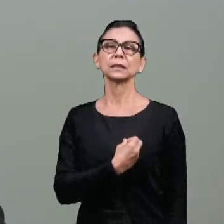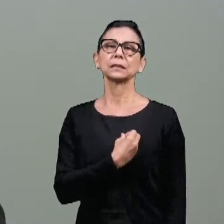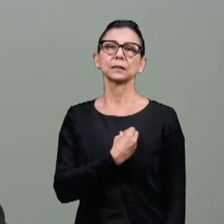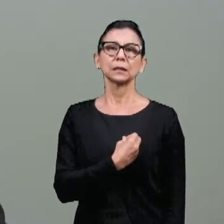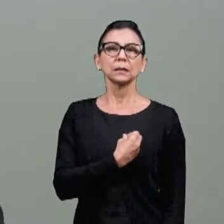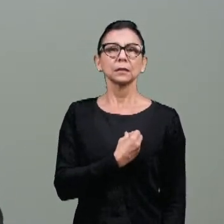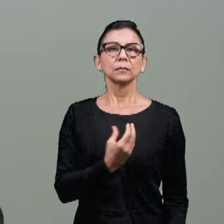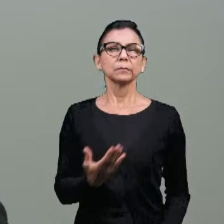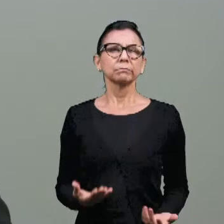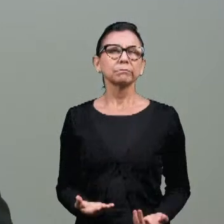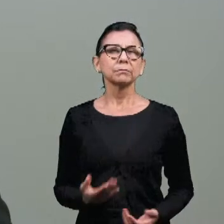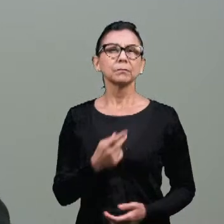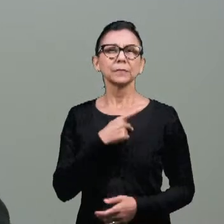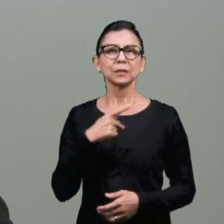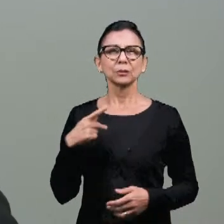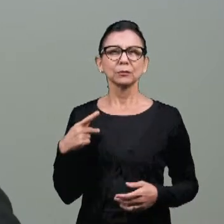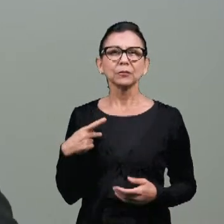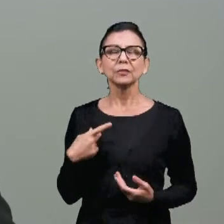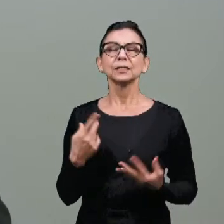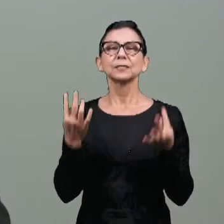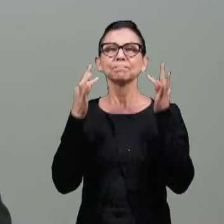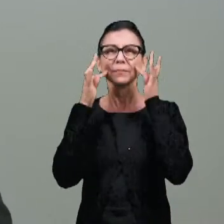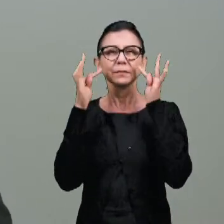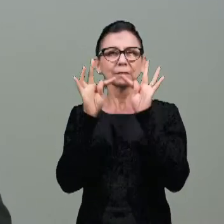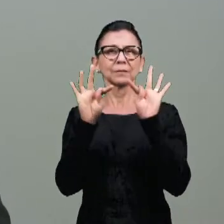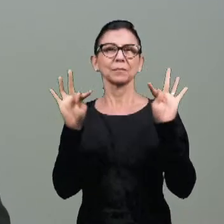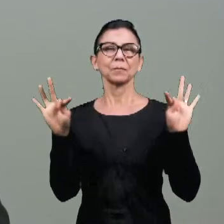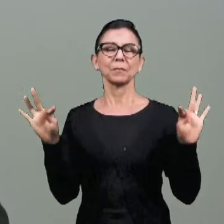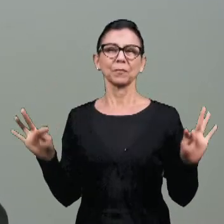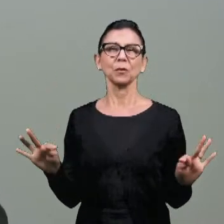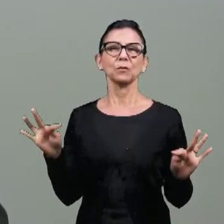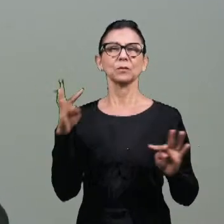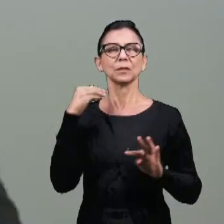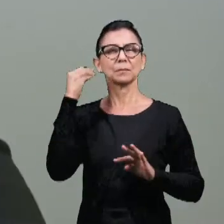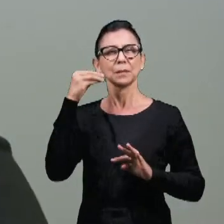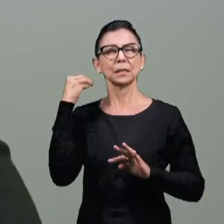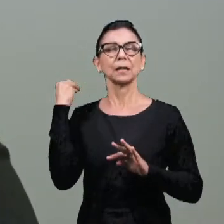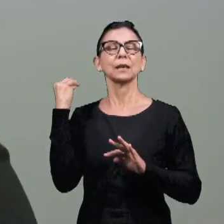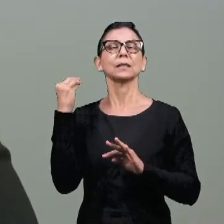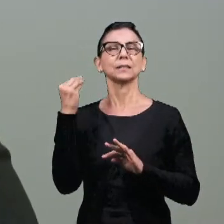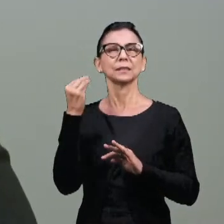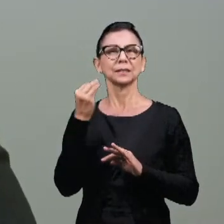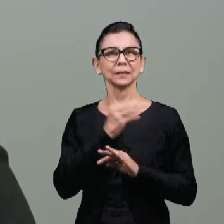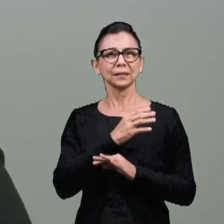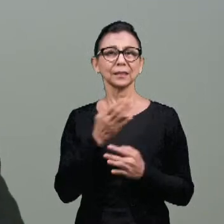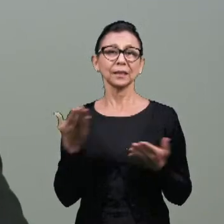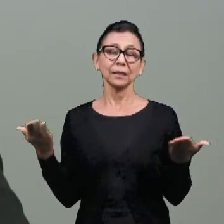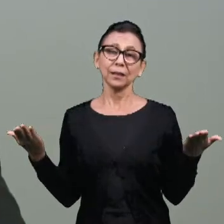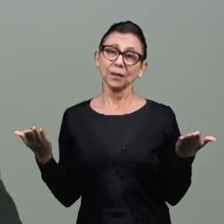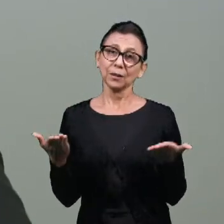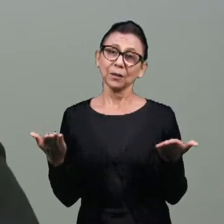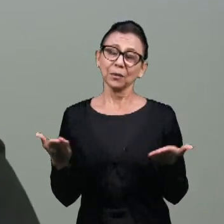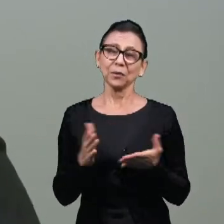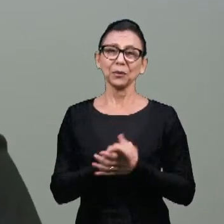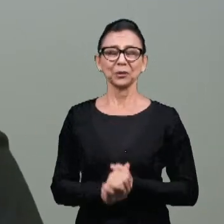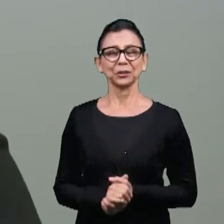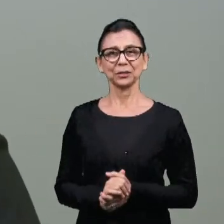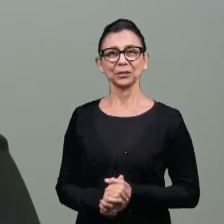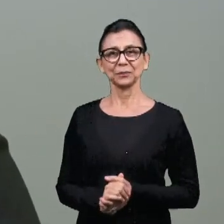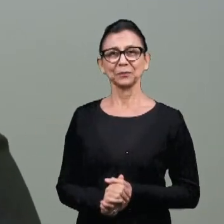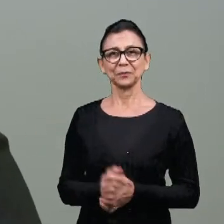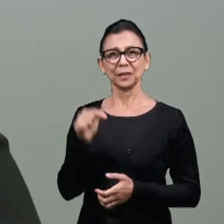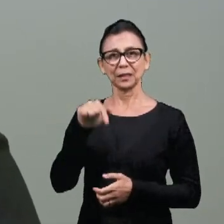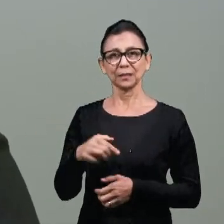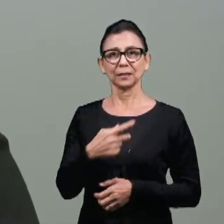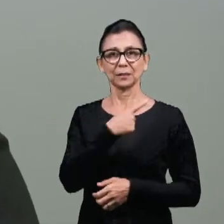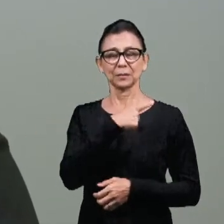que estão dando aqui os seus testemunhos, contando as suas experiências. E hoje nós estamos recebendo mais um pastor